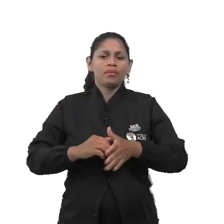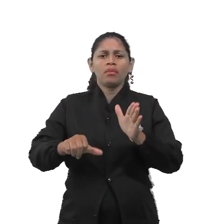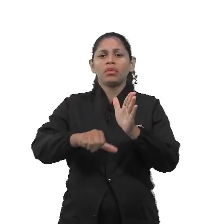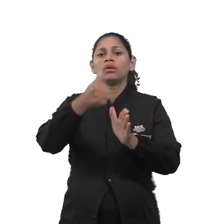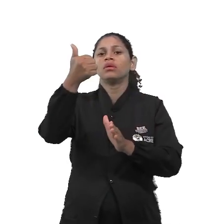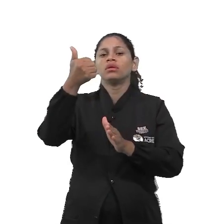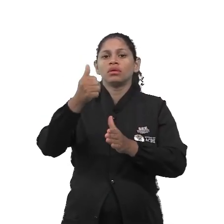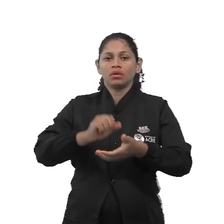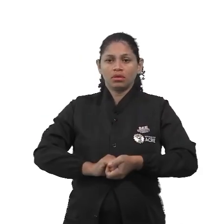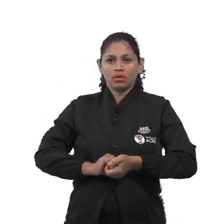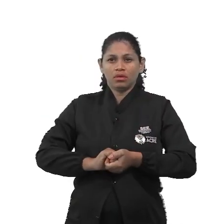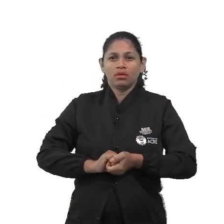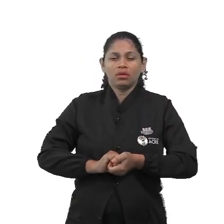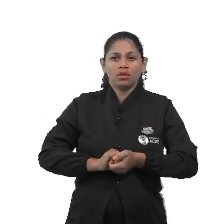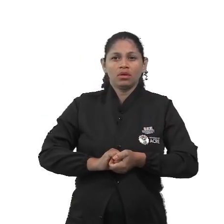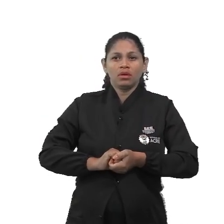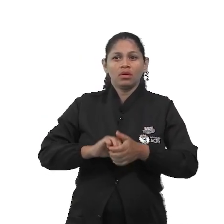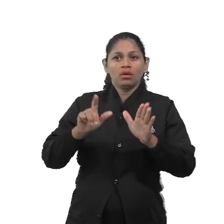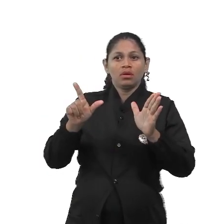fazer, em um ateliê